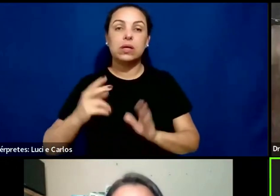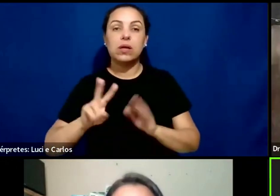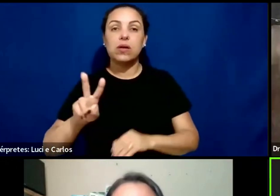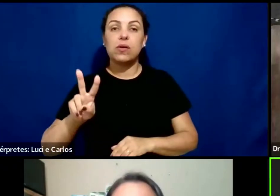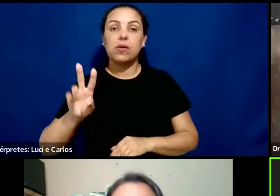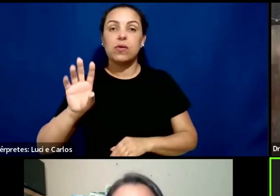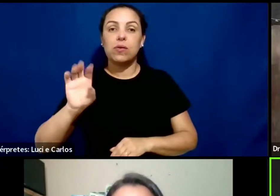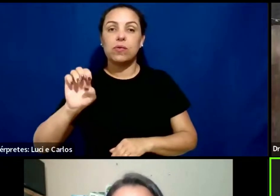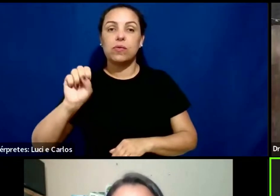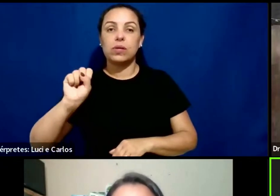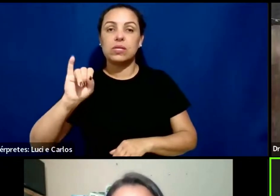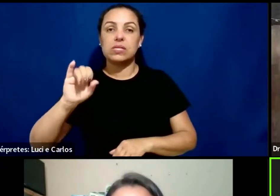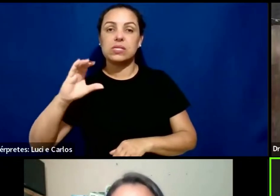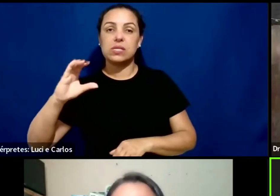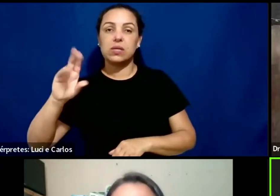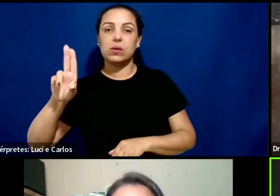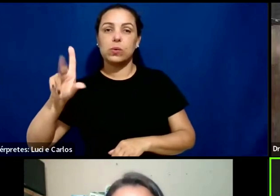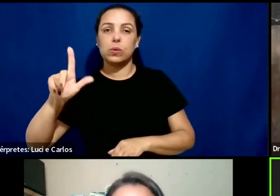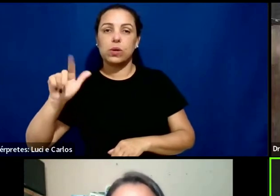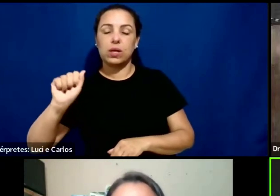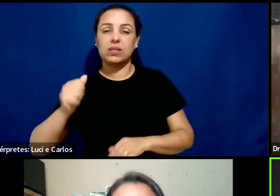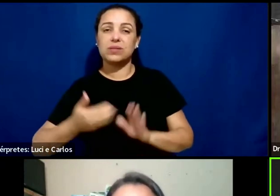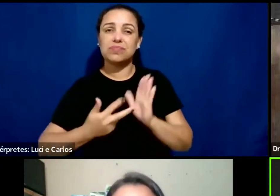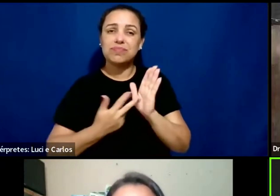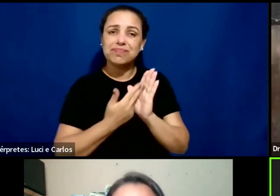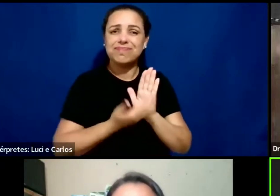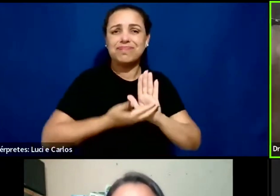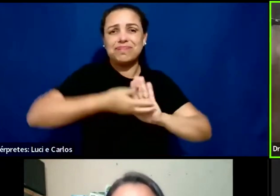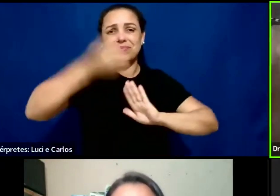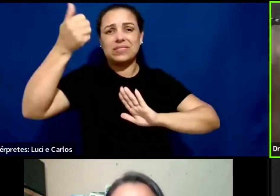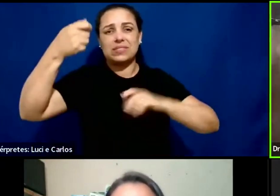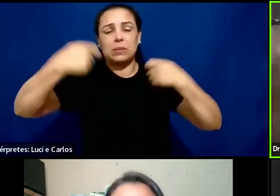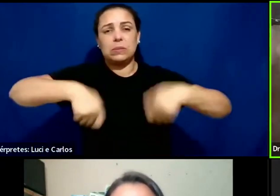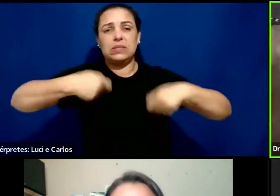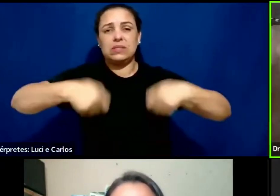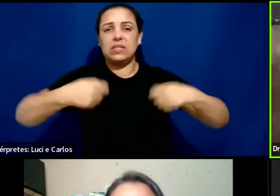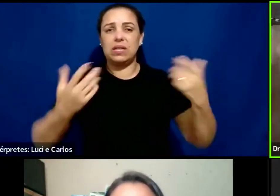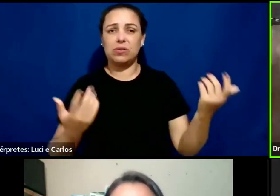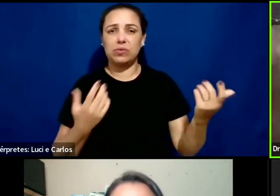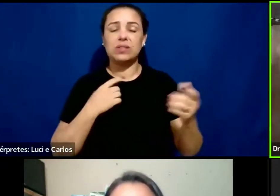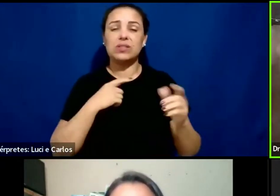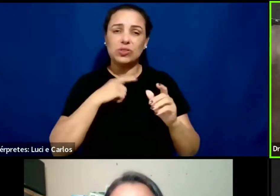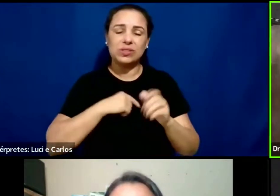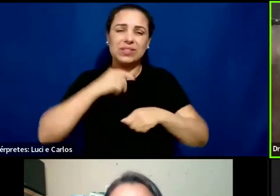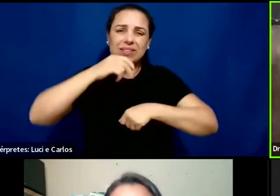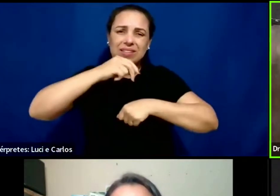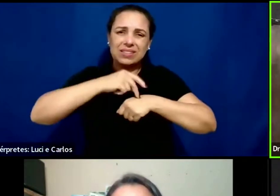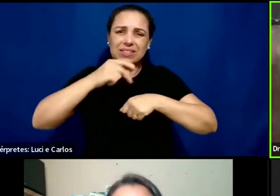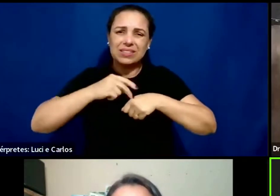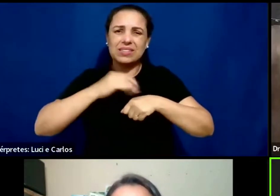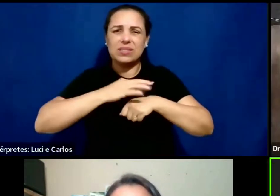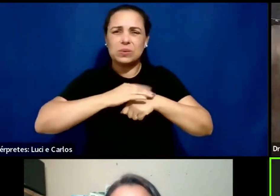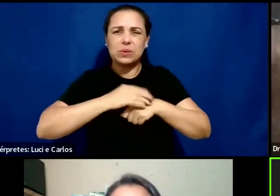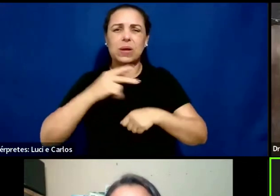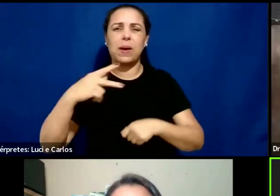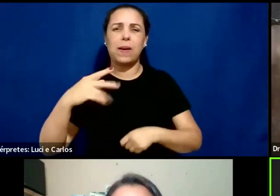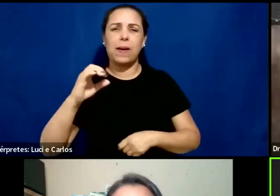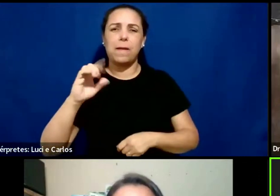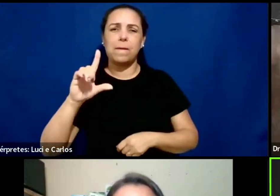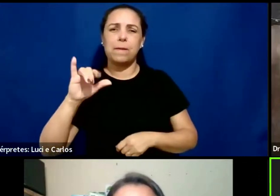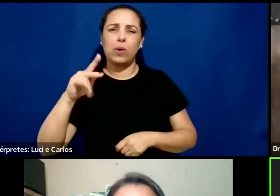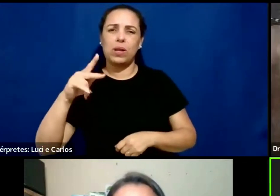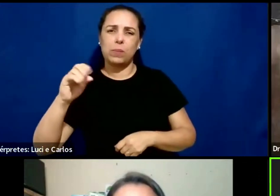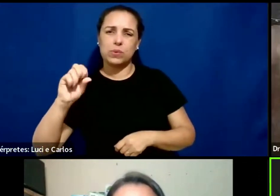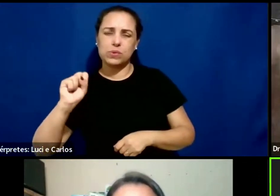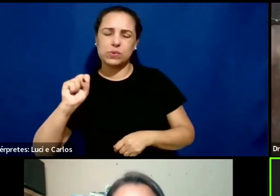as medicações também, muita medicação, atacou o fígado, eu tive 2 pólipos na vesícula, né? Então,